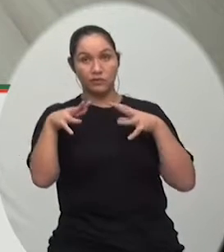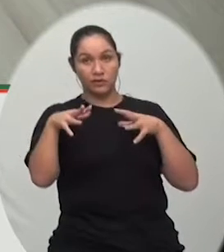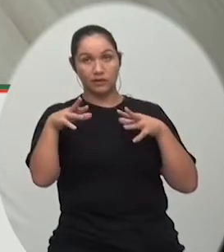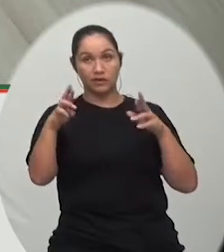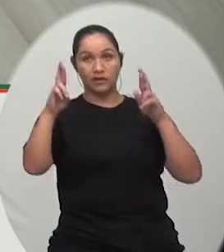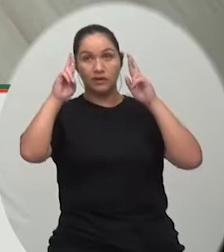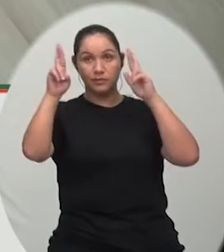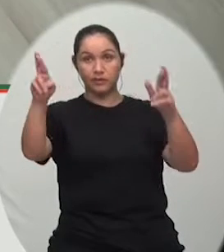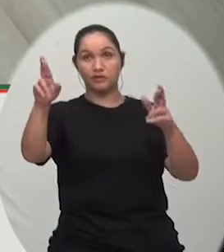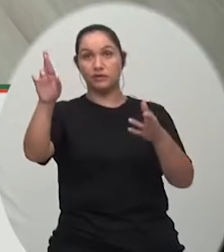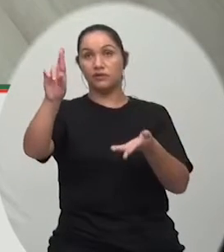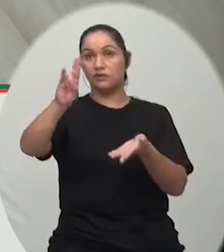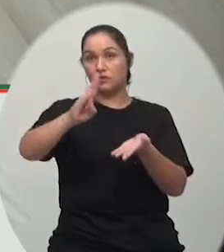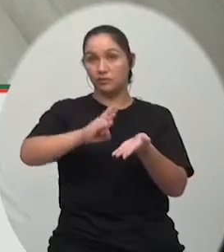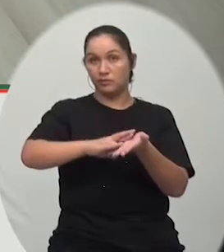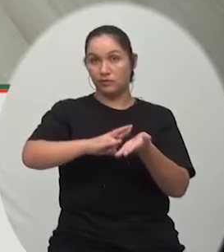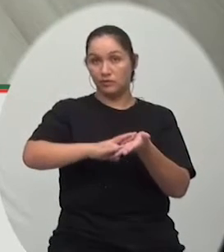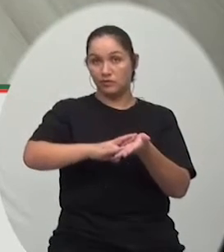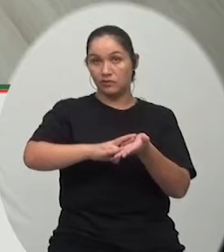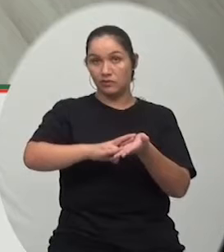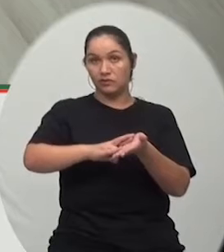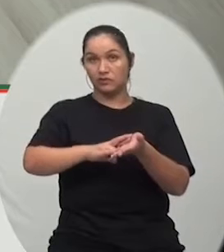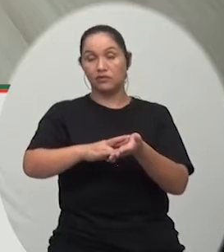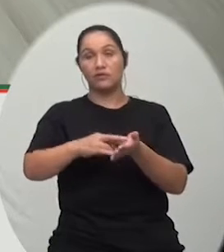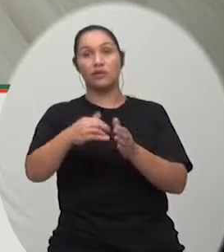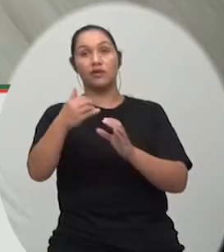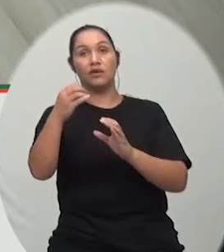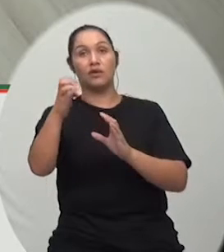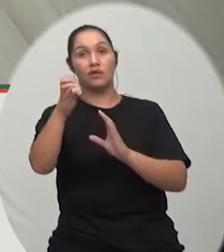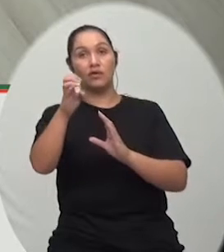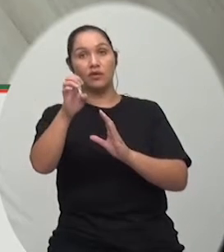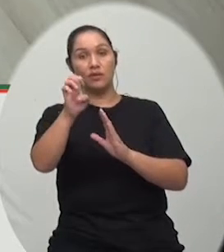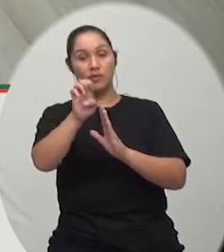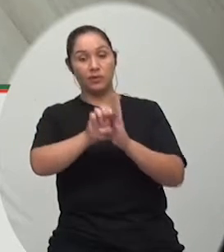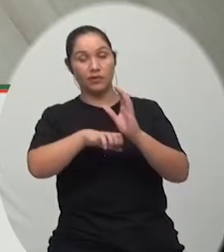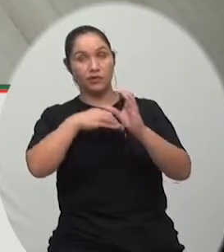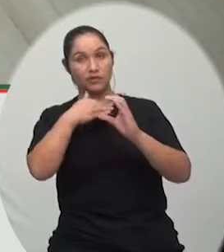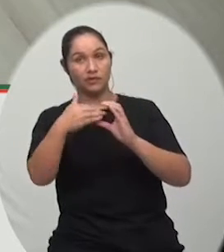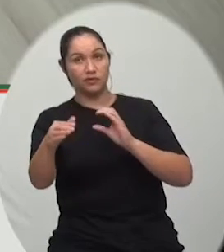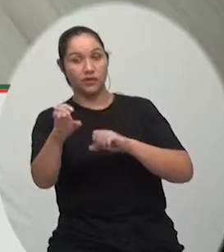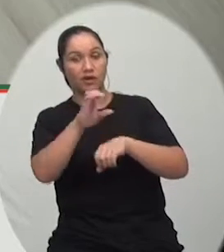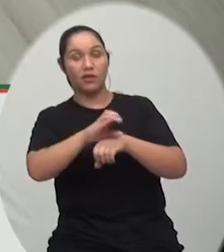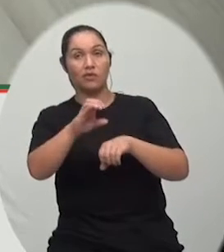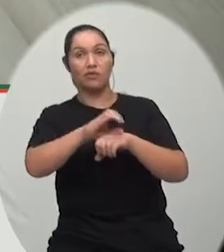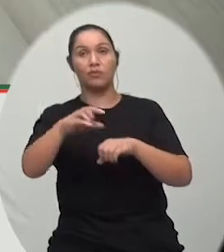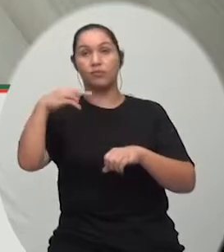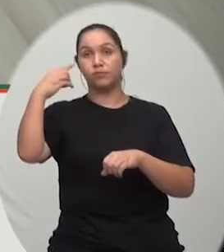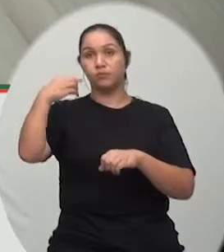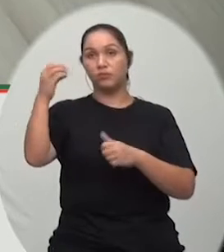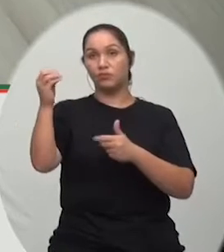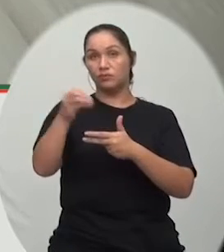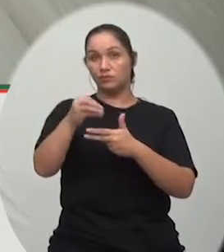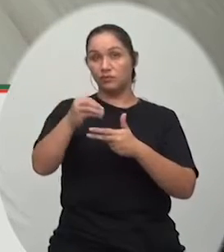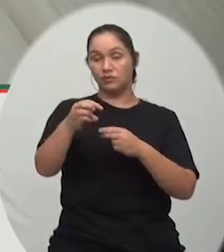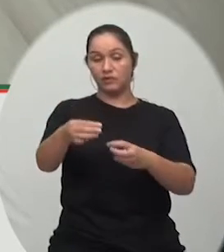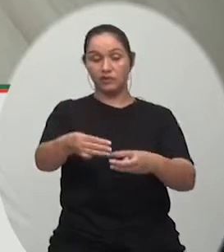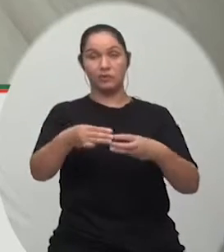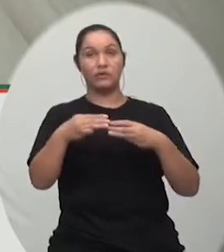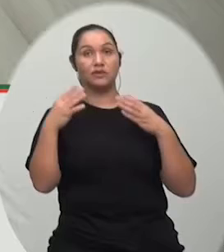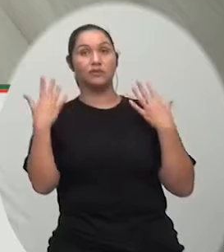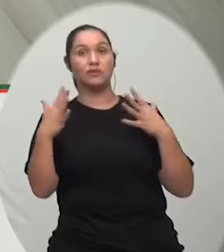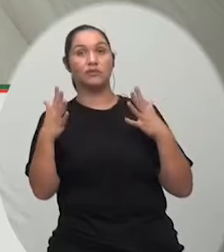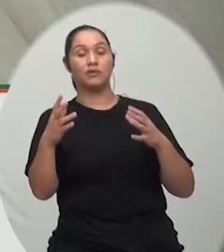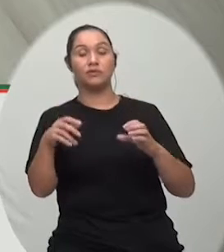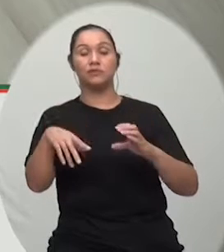do expediente ao curso de Direito da Unesc, da presente moção de aplauso, conforme segue. A Câmara Municipal